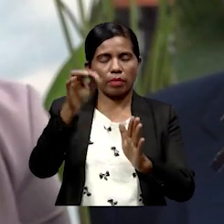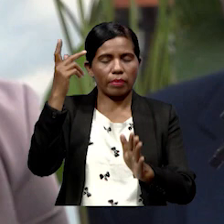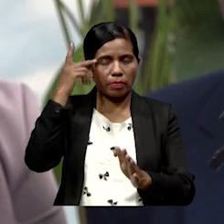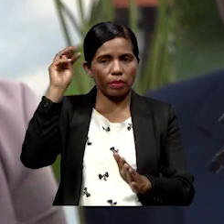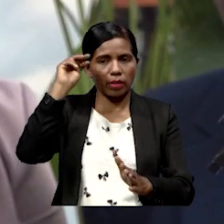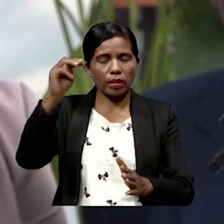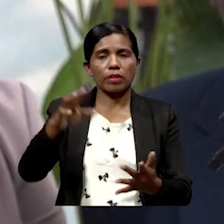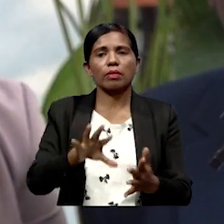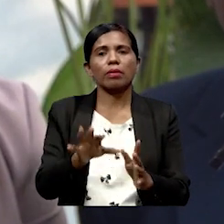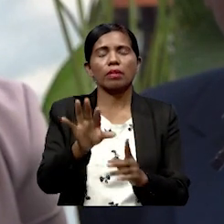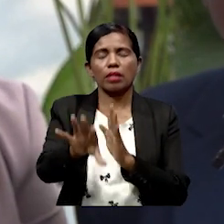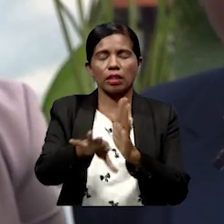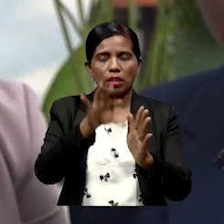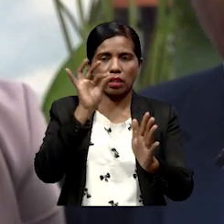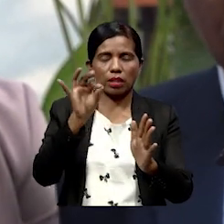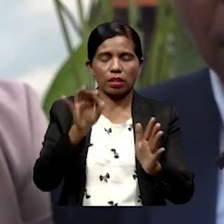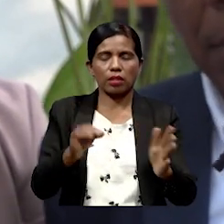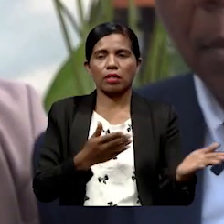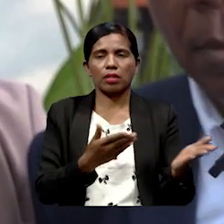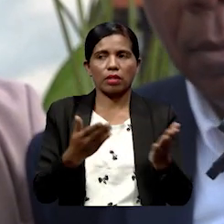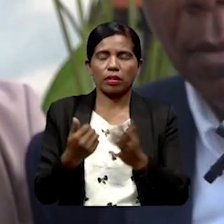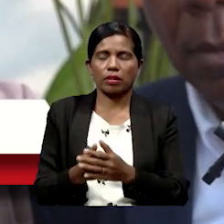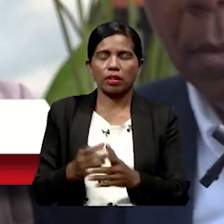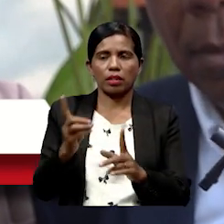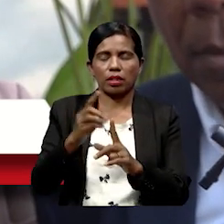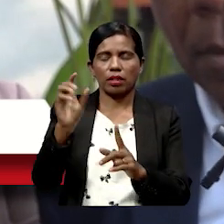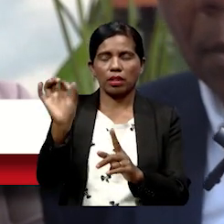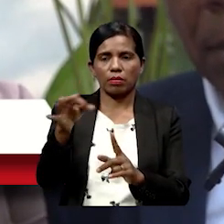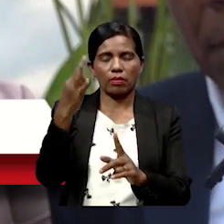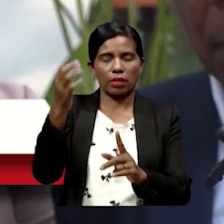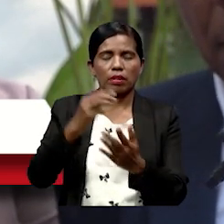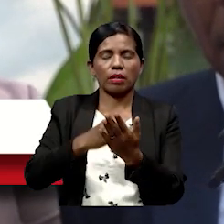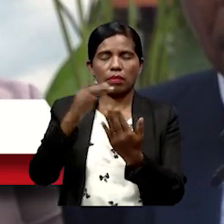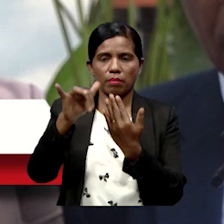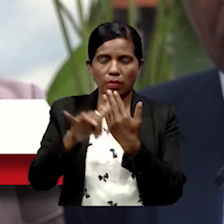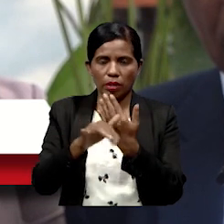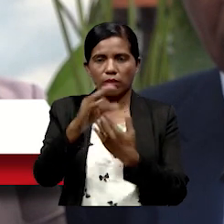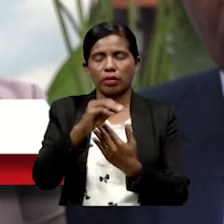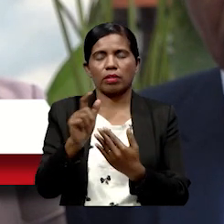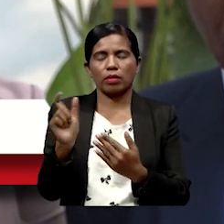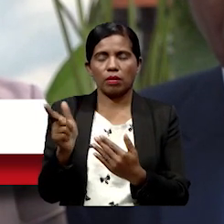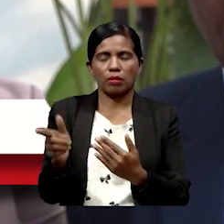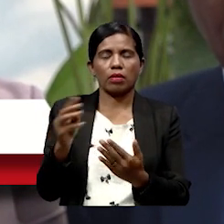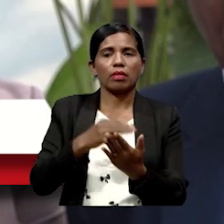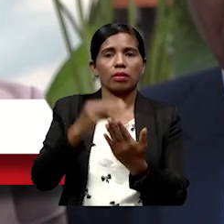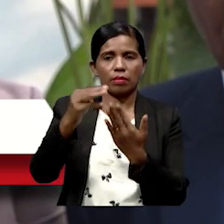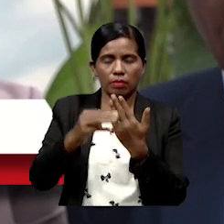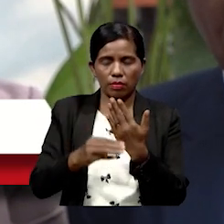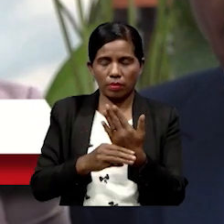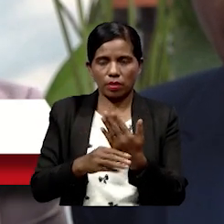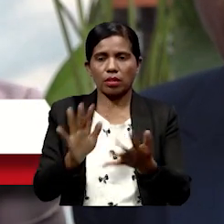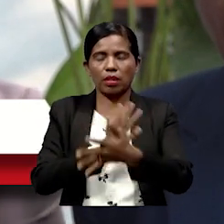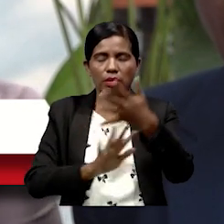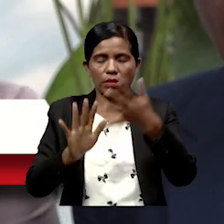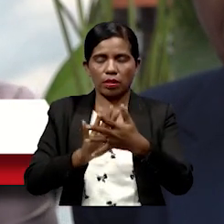tu organiza eventos rua, primeiro dia 19 de maio, no segundo 20 de maio. 19 de maio se realiza a cerimônia de investidura da